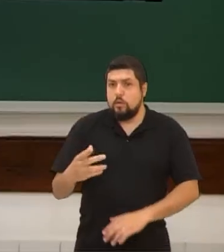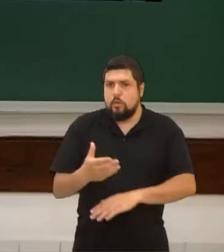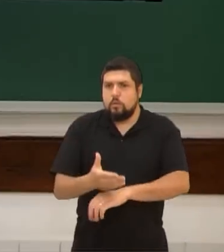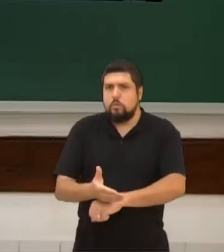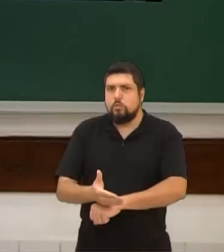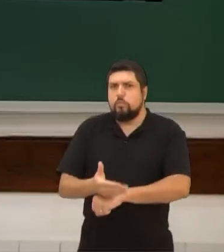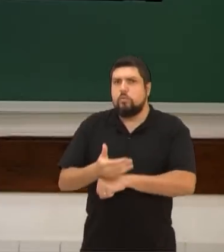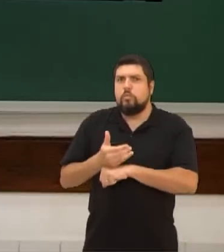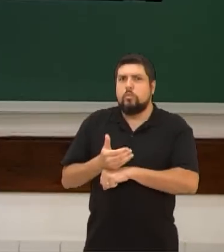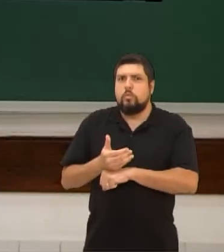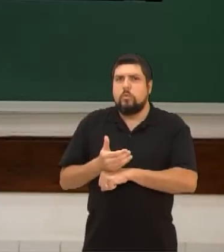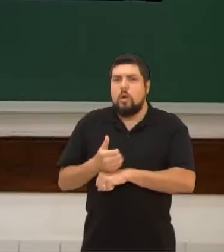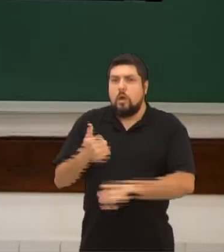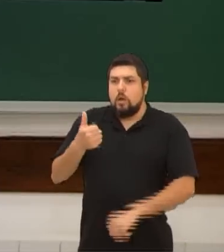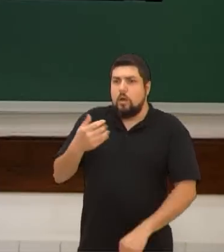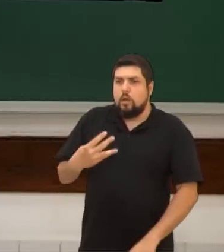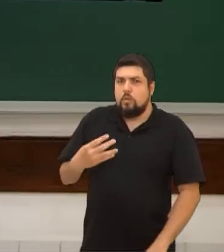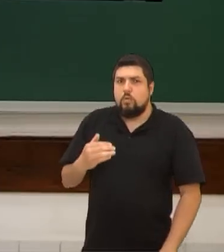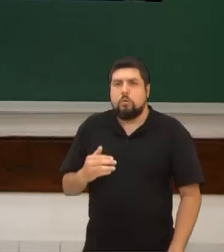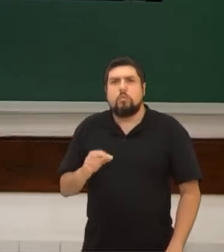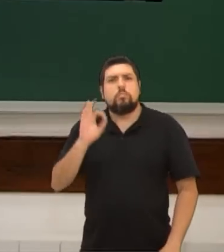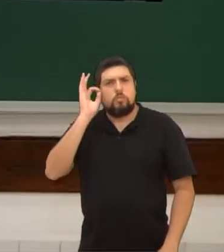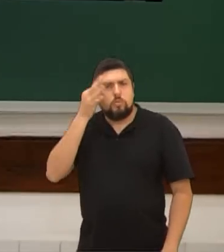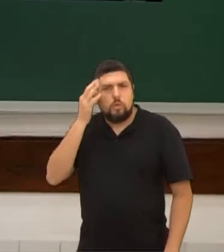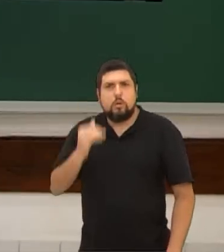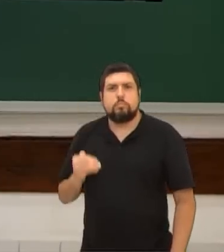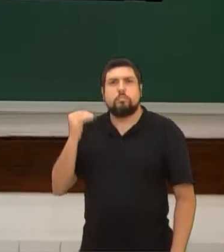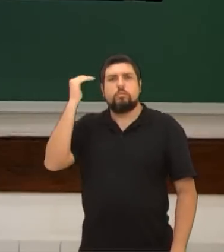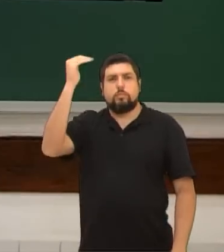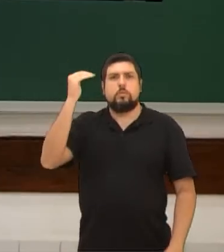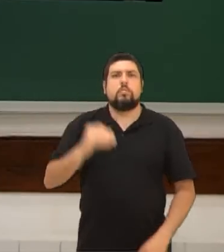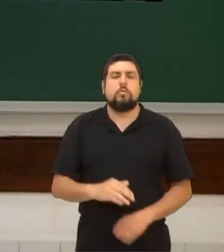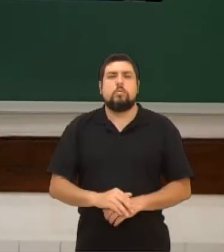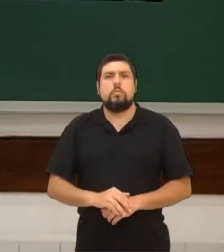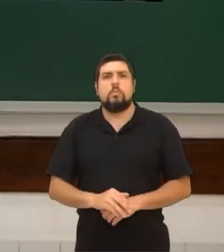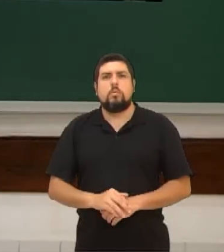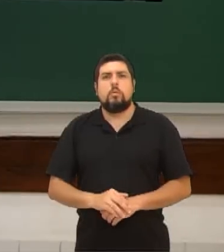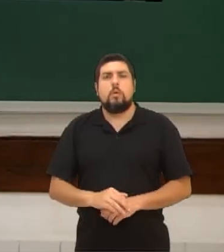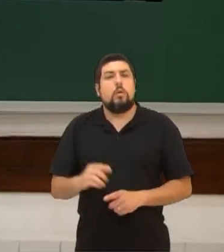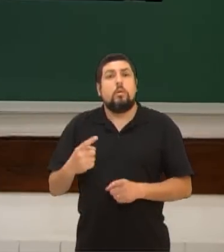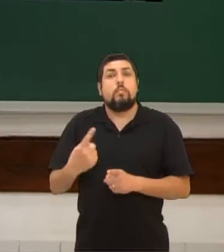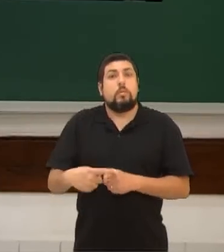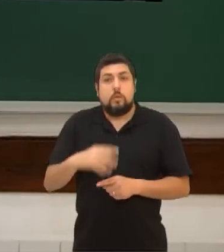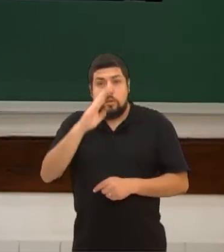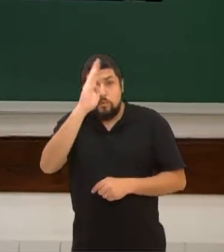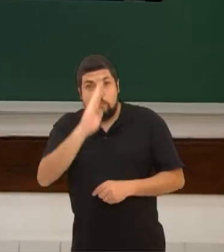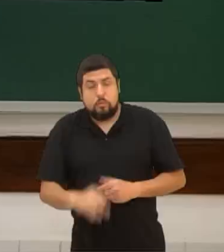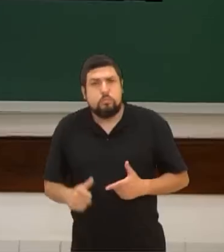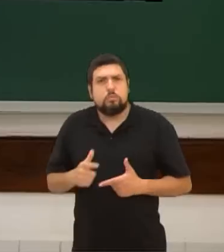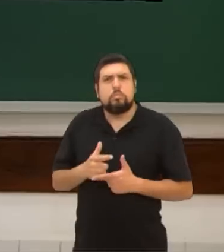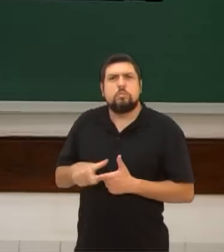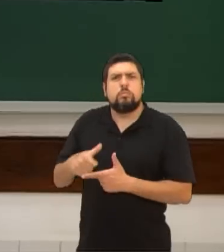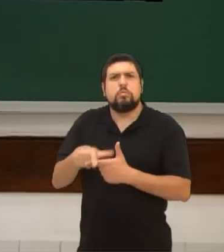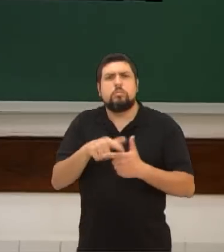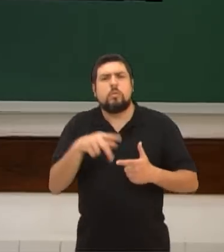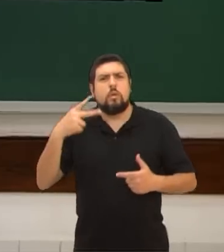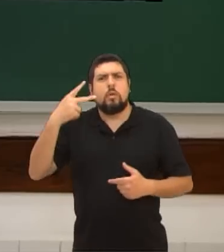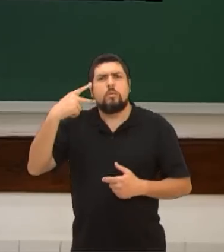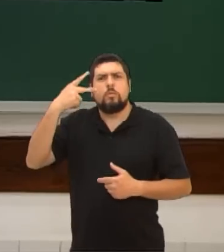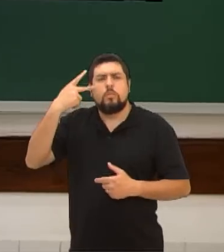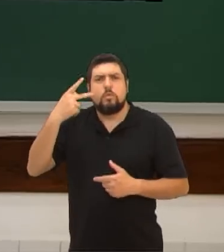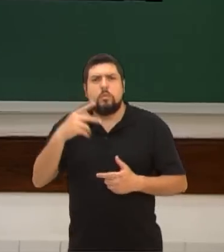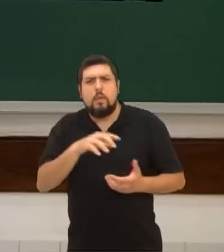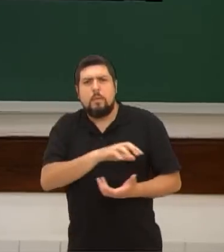para esperar Dom Pedro fazer os 18 anos devido à instabilidade política que o Brasil vivia na década de 30, as